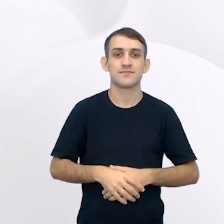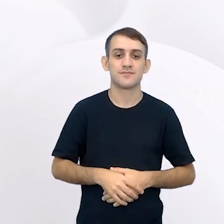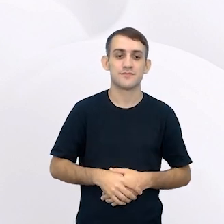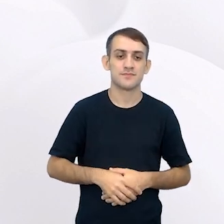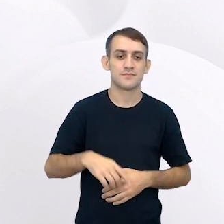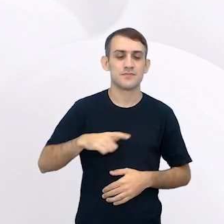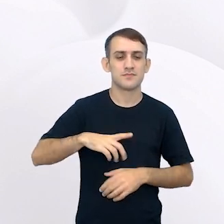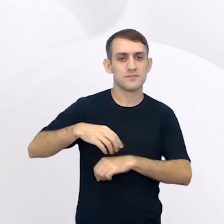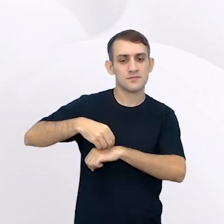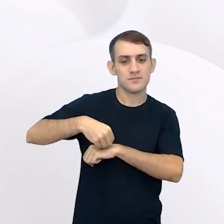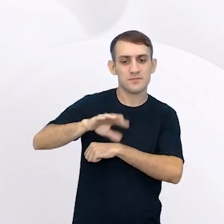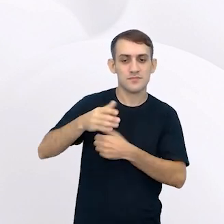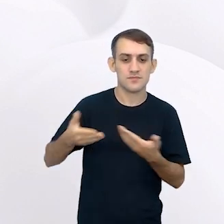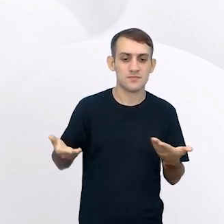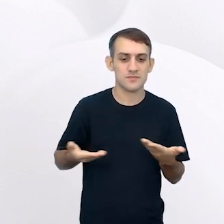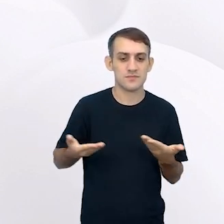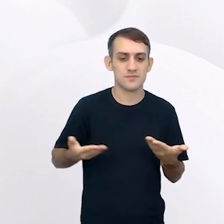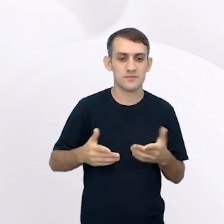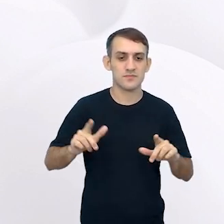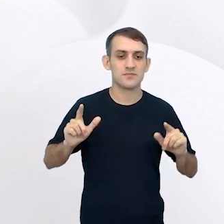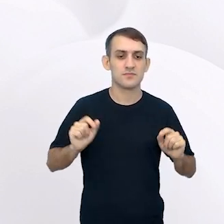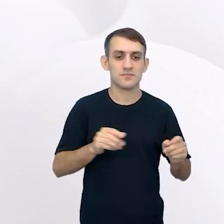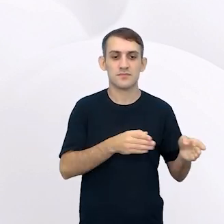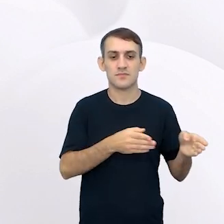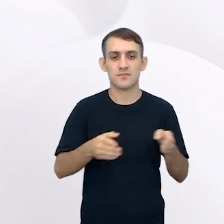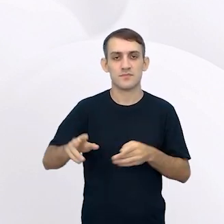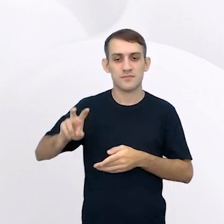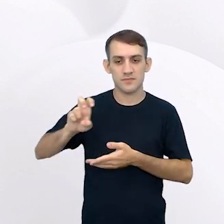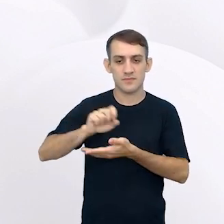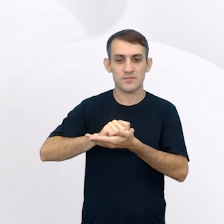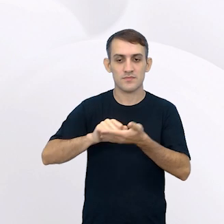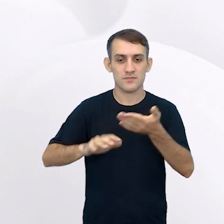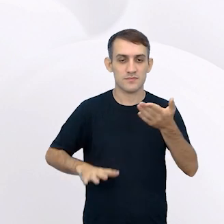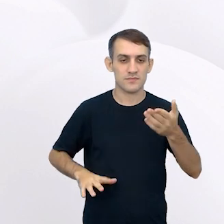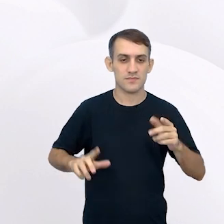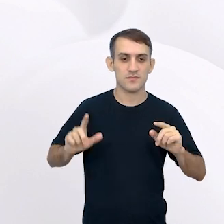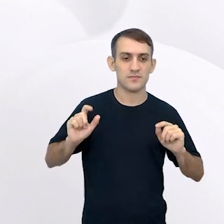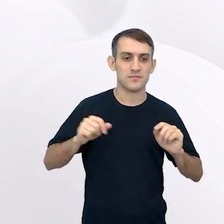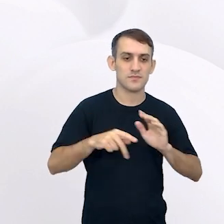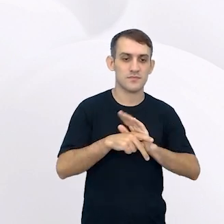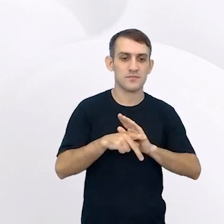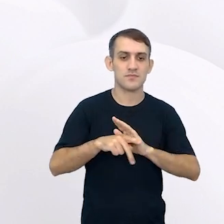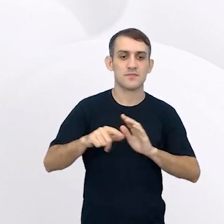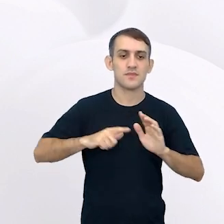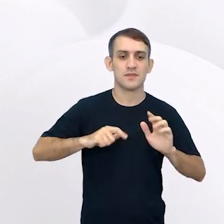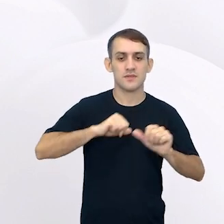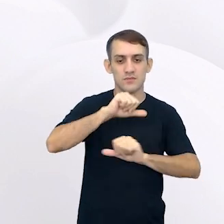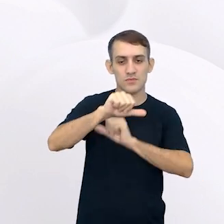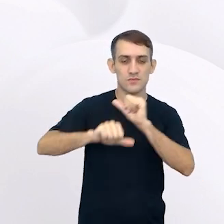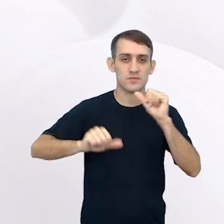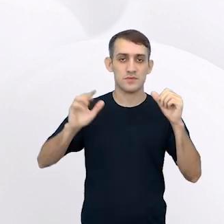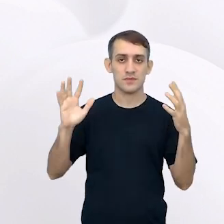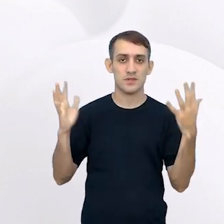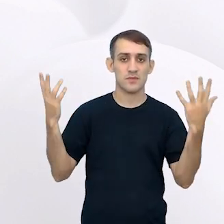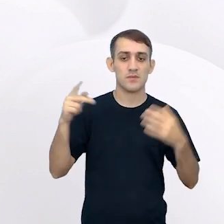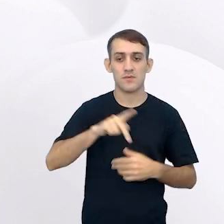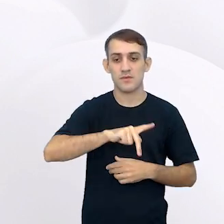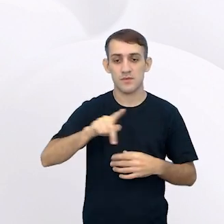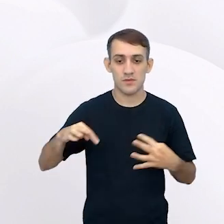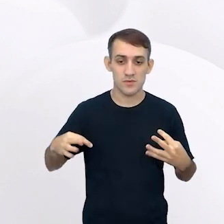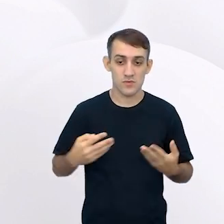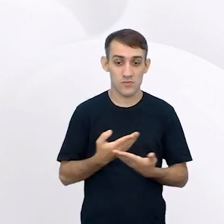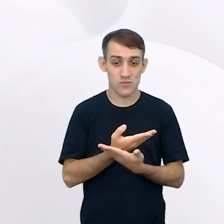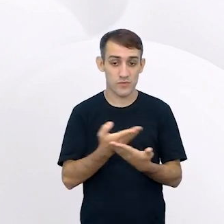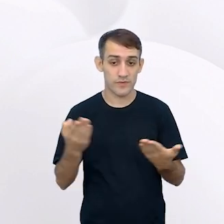uma sugestão, né? Momento 5 da atividade de recuperação e aprofundamento de mudanças climáticas. Professor e professora, que você